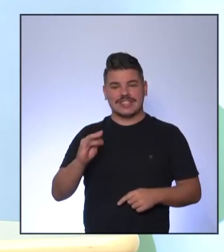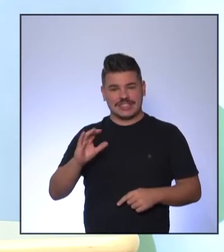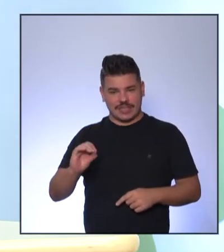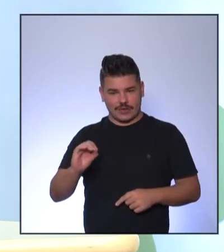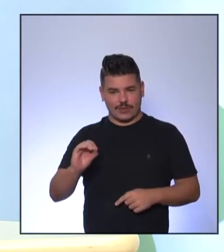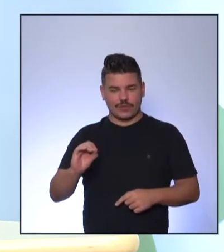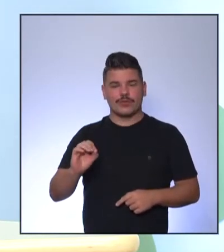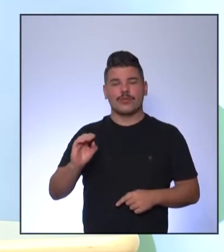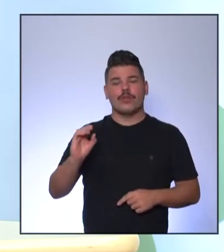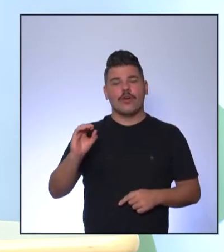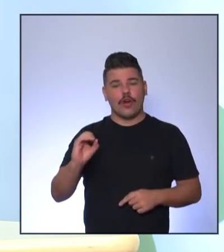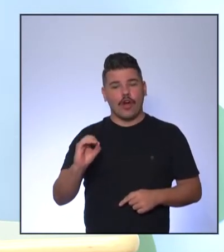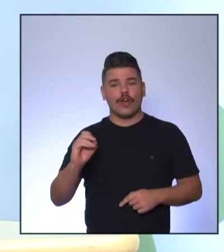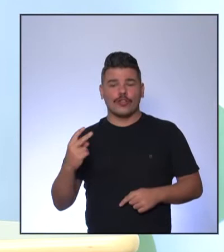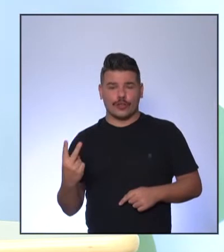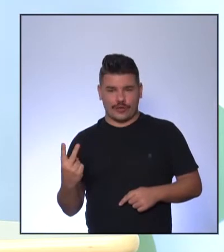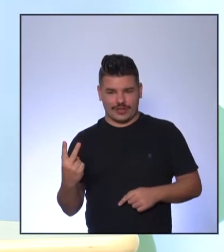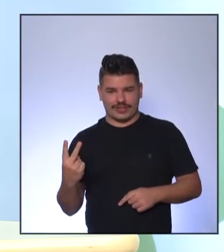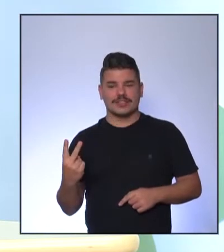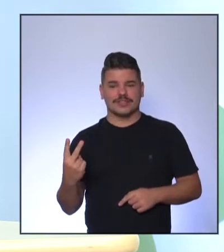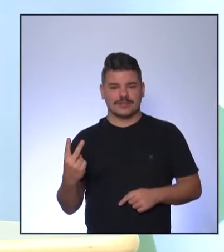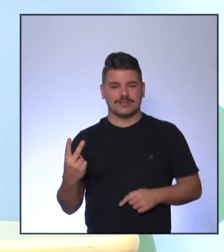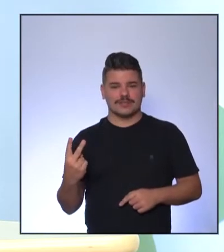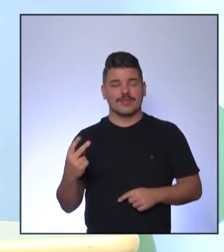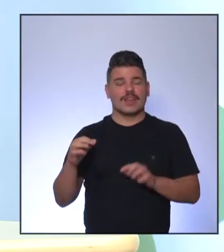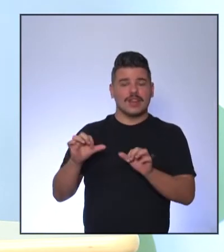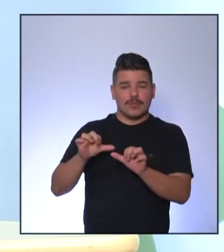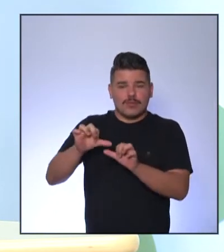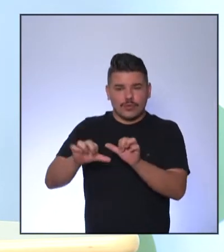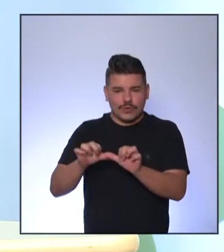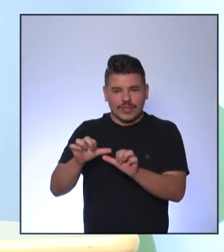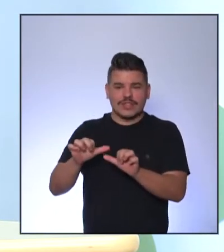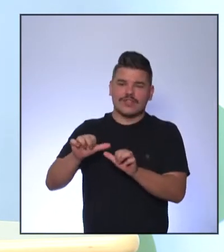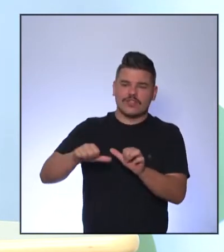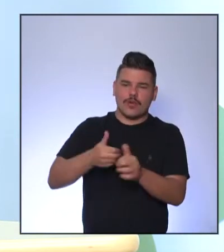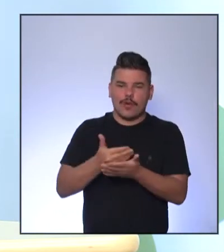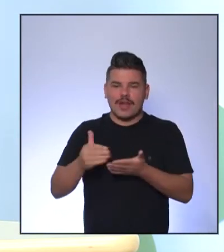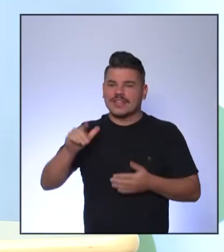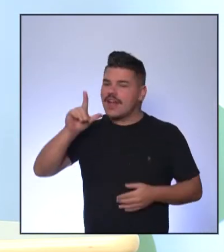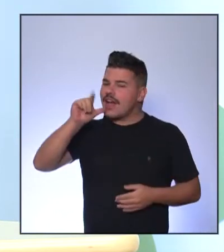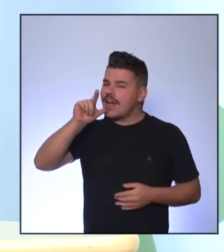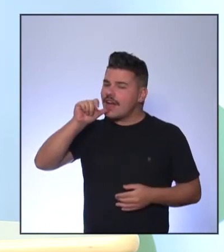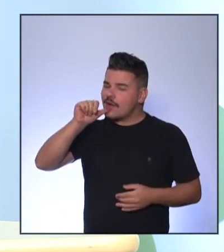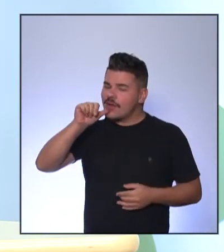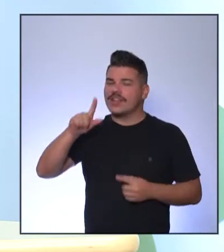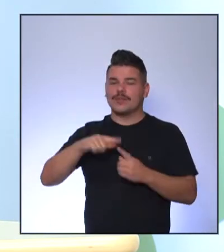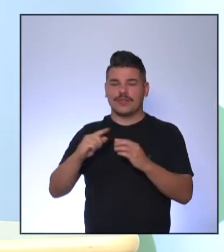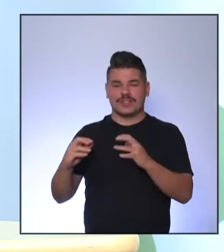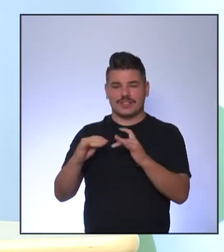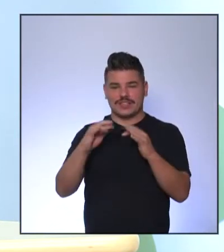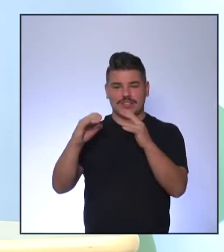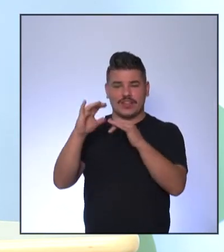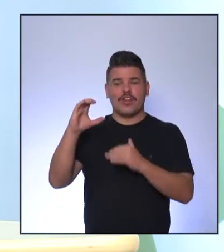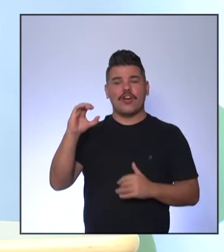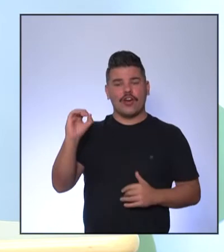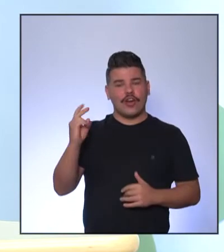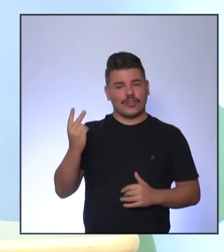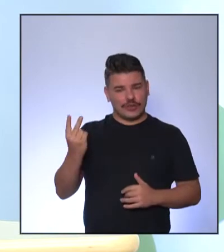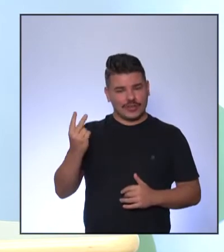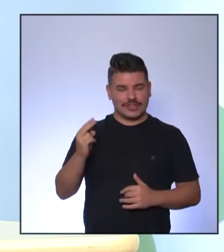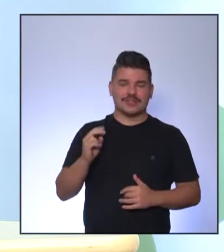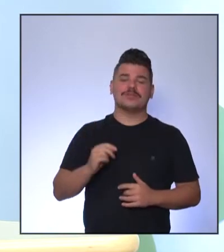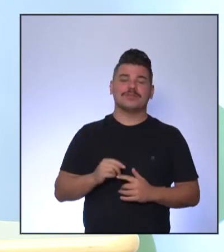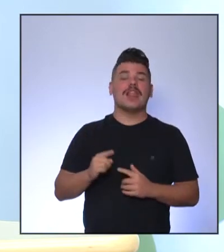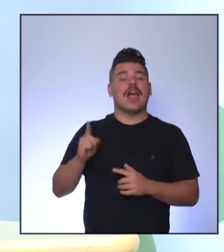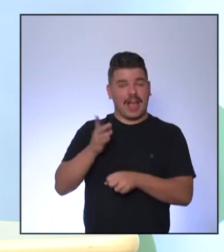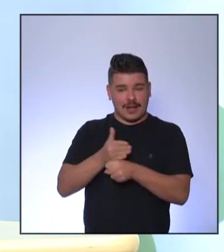quando nossa água oxigenada, nosso peróxido, ele se transforma em água e gás oxigênio. Ali, a batata, ela teve uma interação